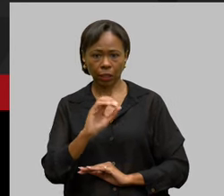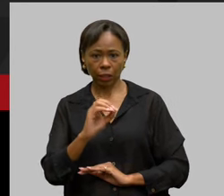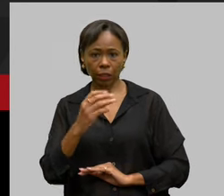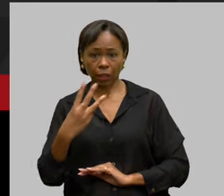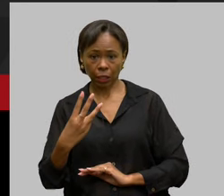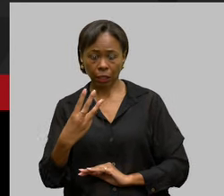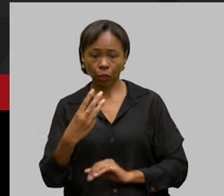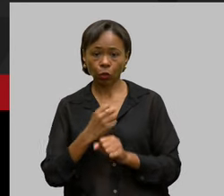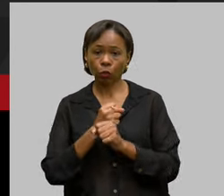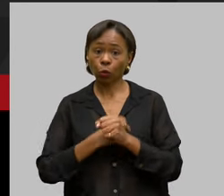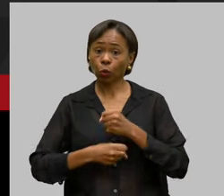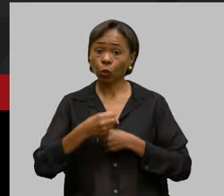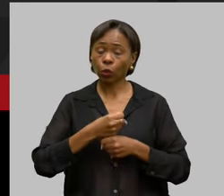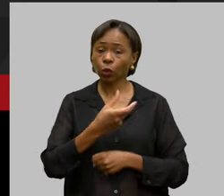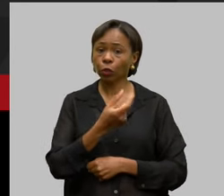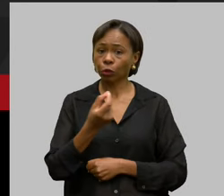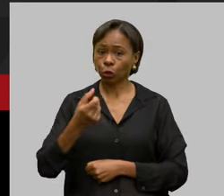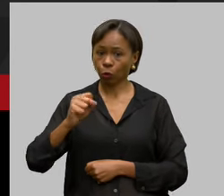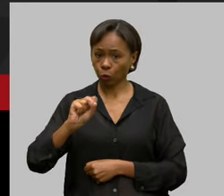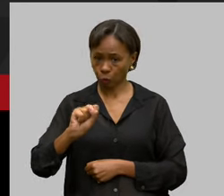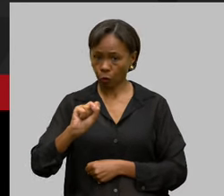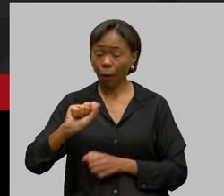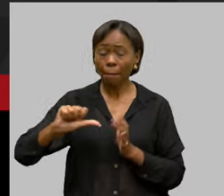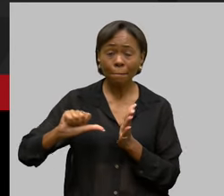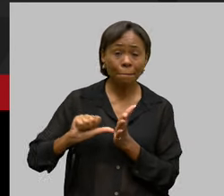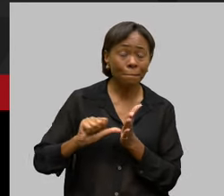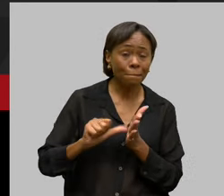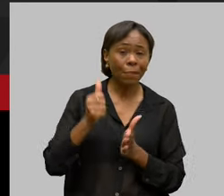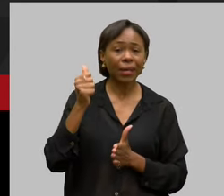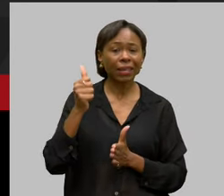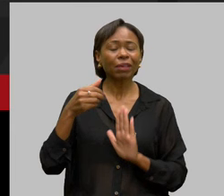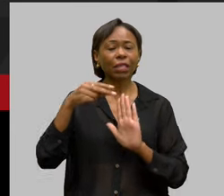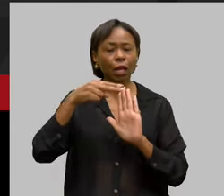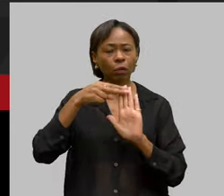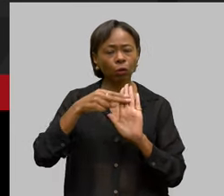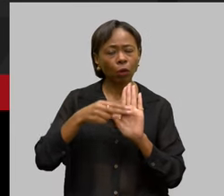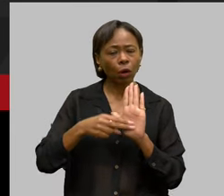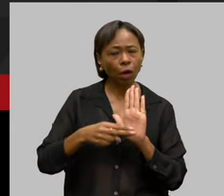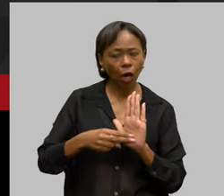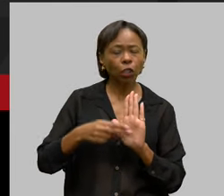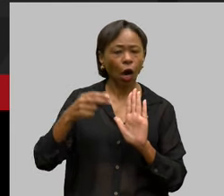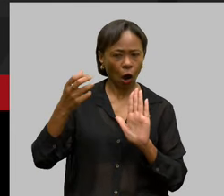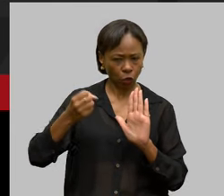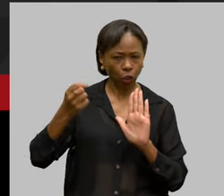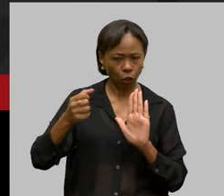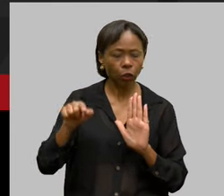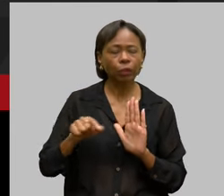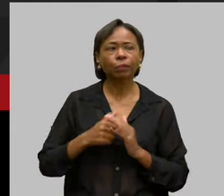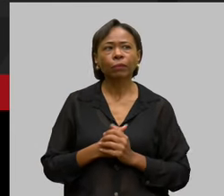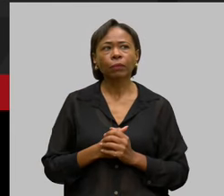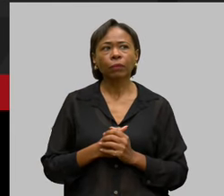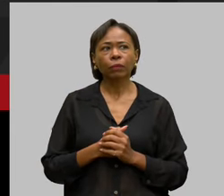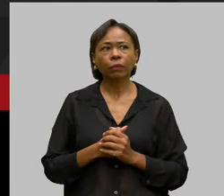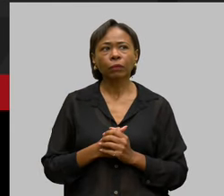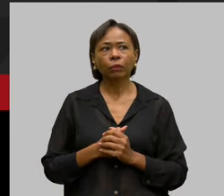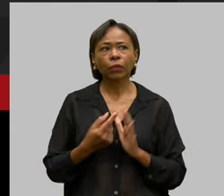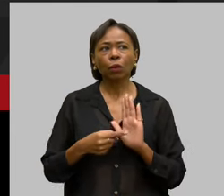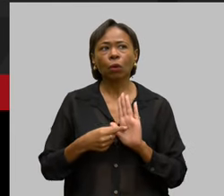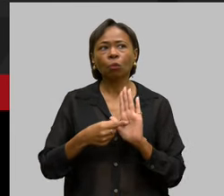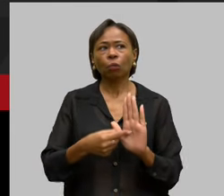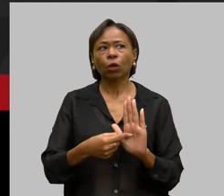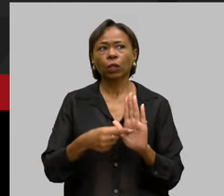eh pelo menos nos normativos atrelados aos regimes próprios começa-se a questionar as premissas que os atuários estão